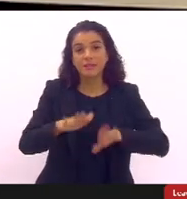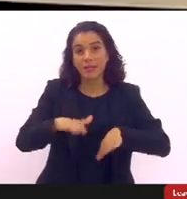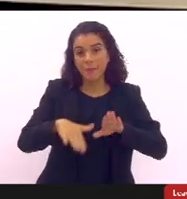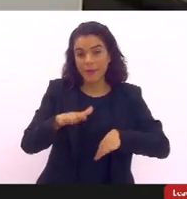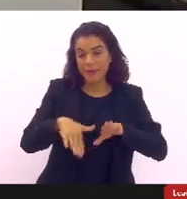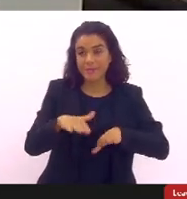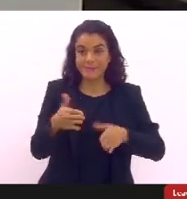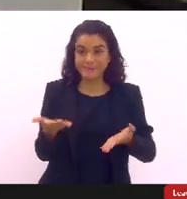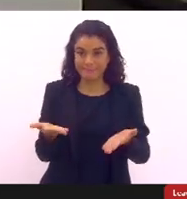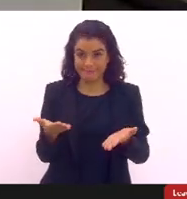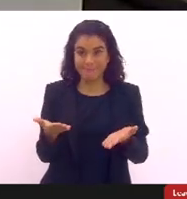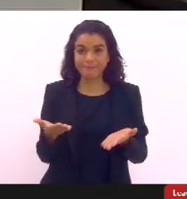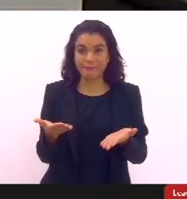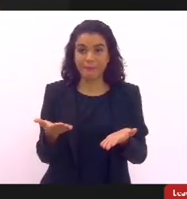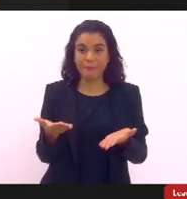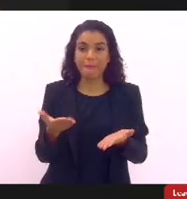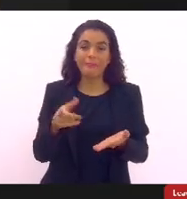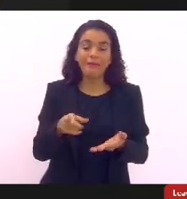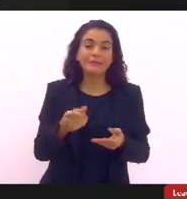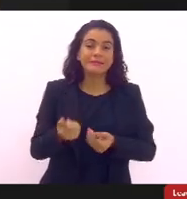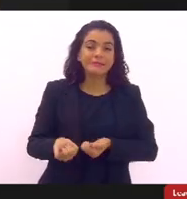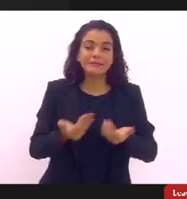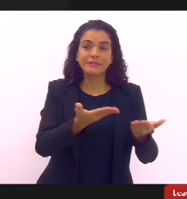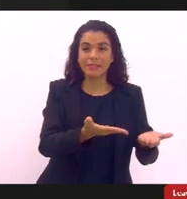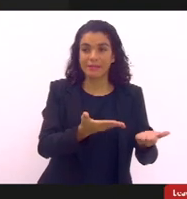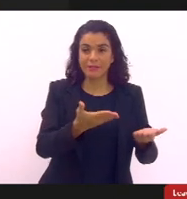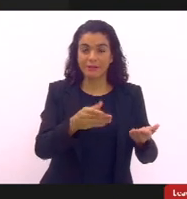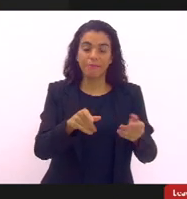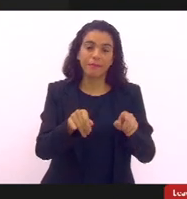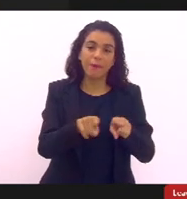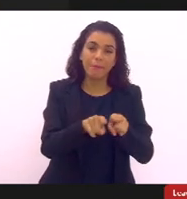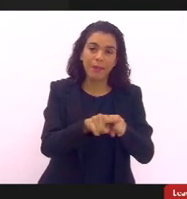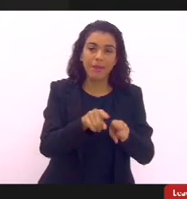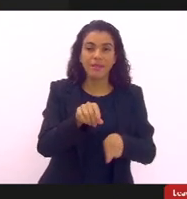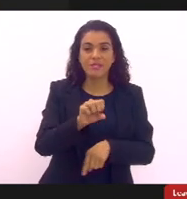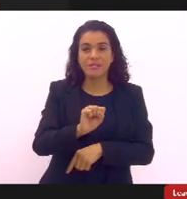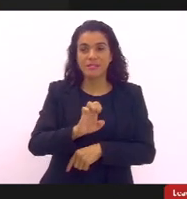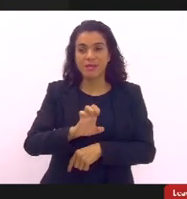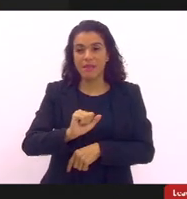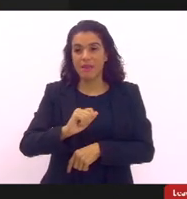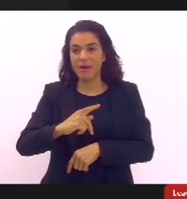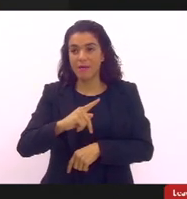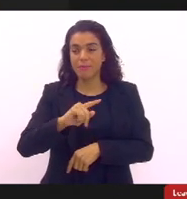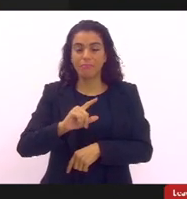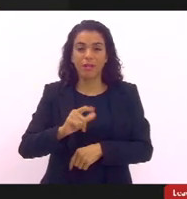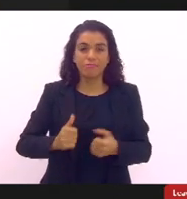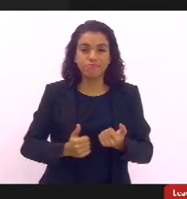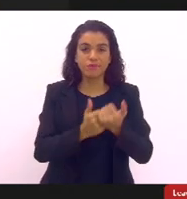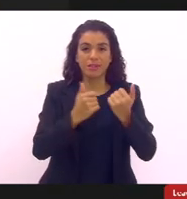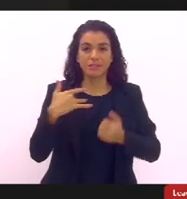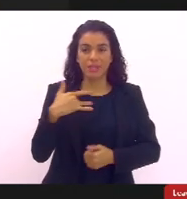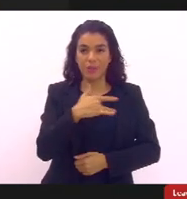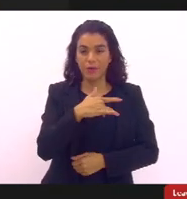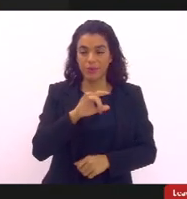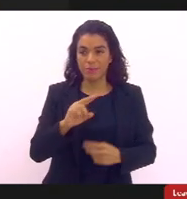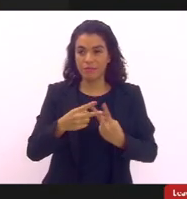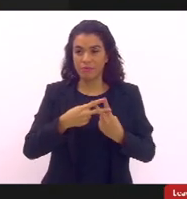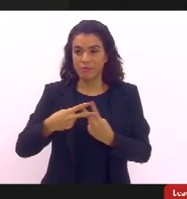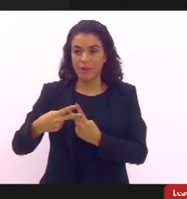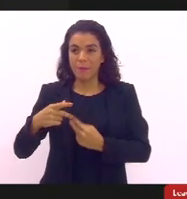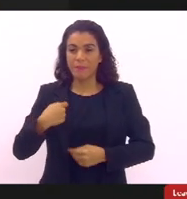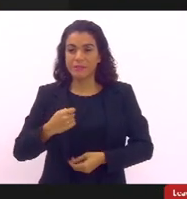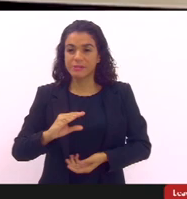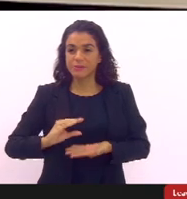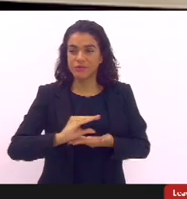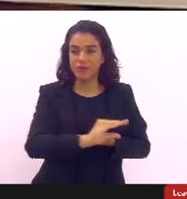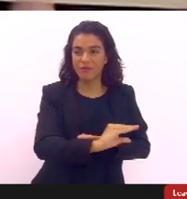CIDs cedidas pela CA, previstas pela CA para custear a saúde prisional. Então, a gente precisa de uma verba